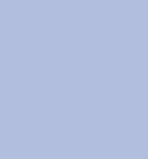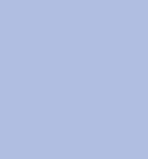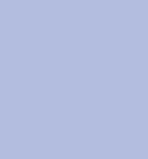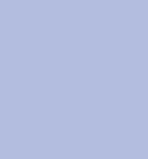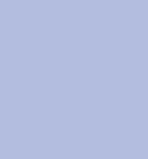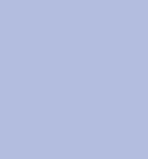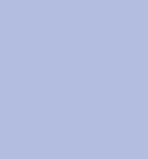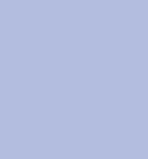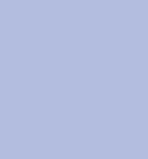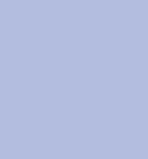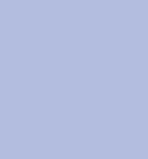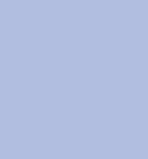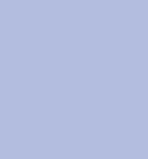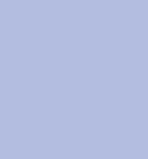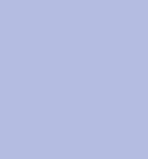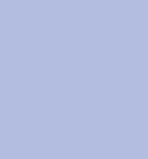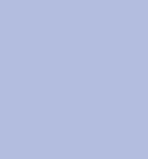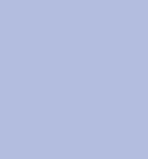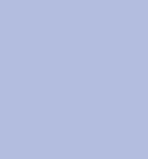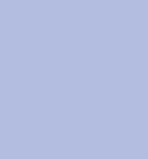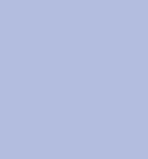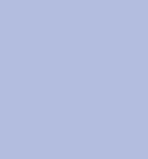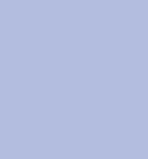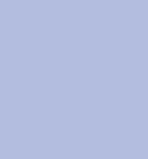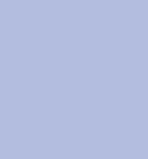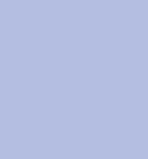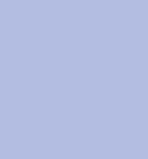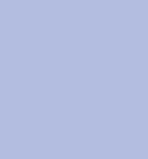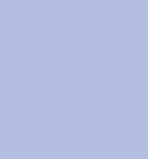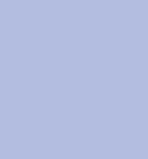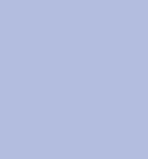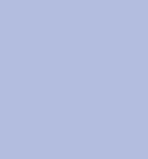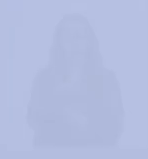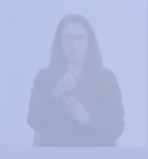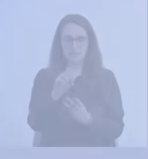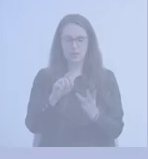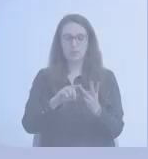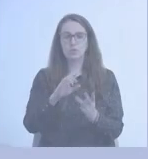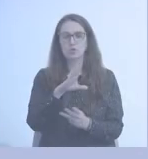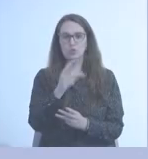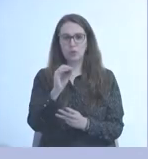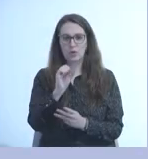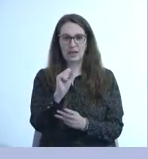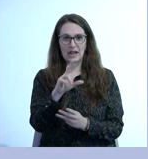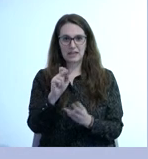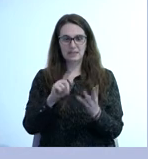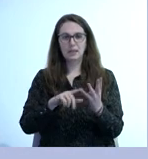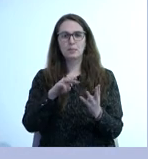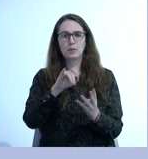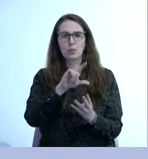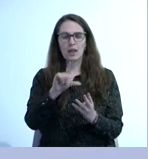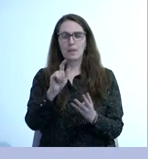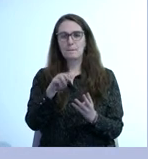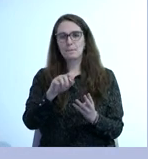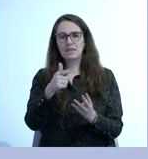2022-1977, que traz até nós os arquitetos Álvaro Siza, Gonçalo Virne, João Luís Carrilho da Graça e Manuel Mateus. A moderação